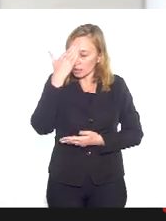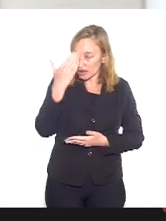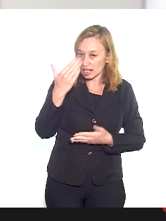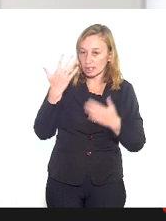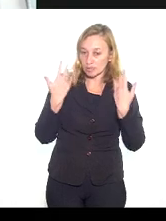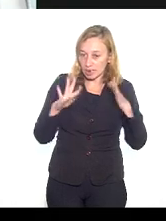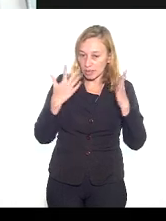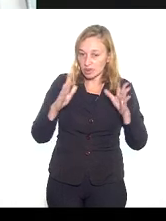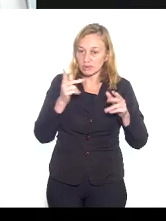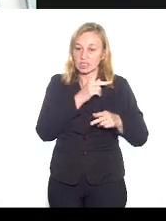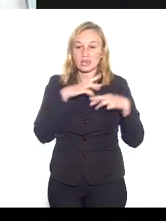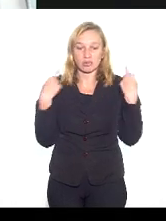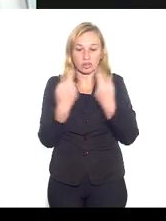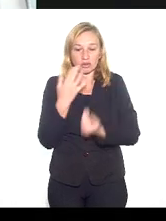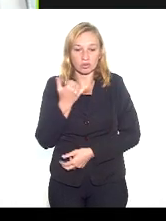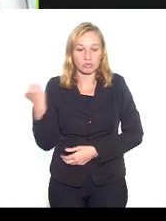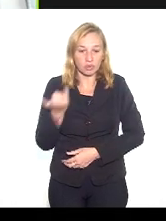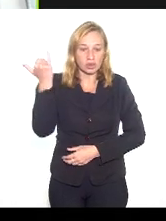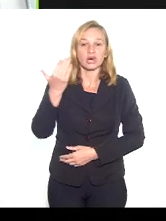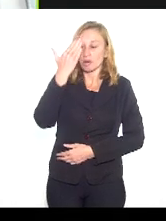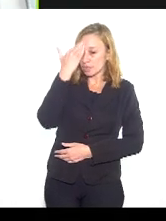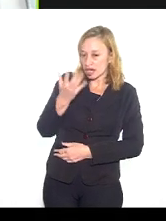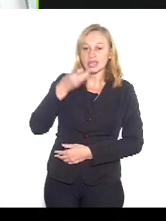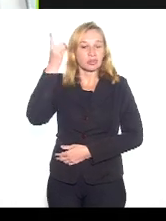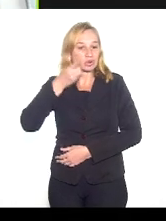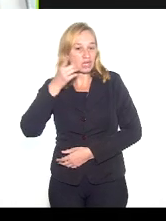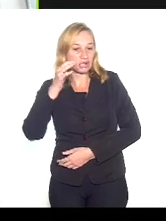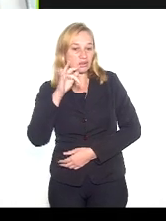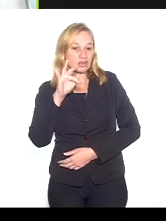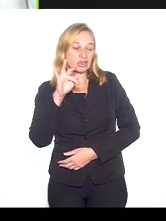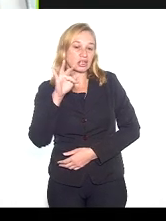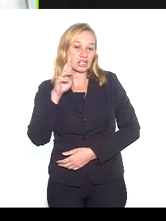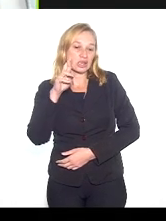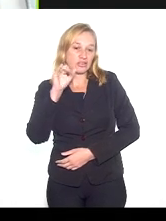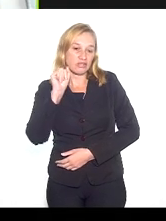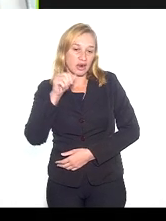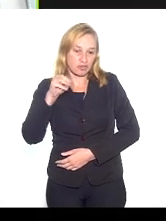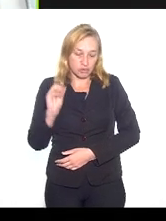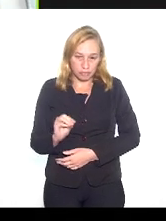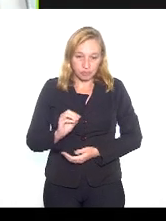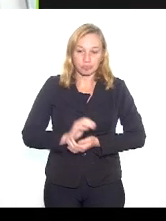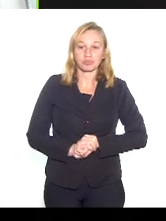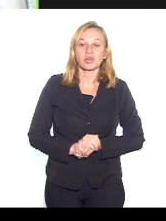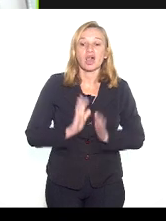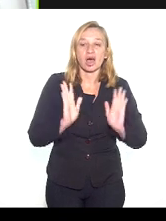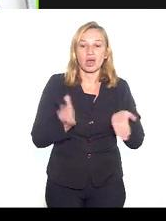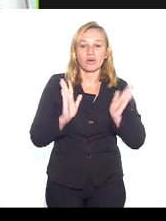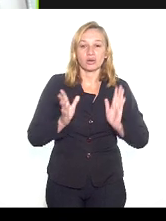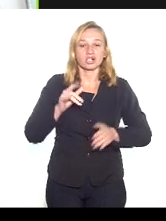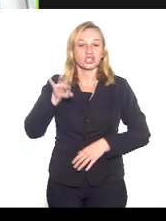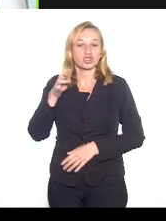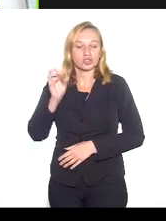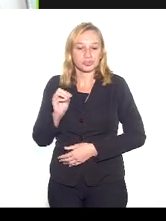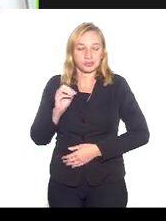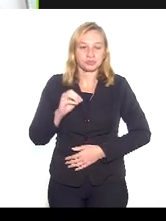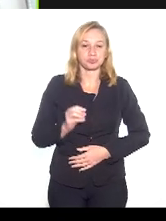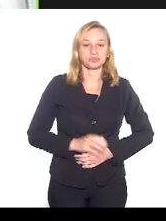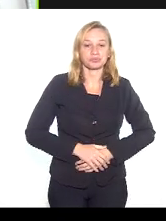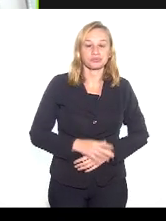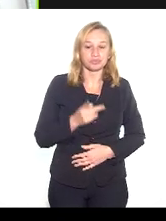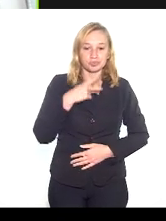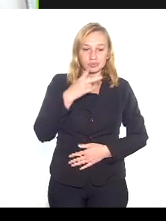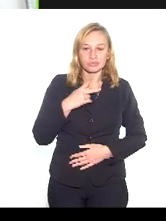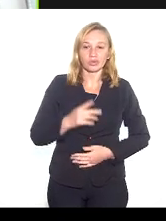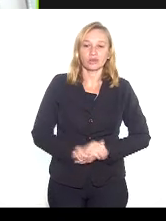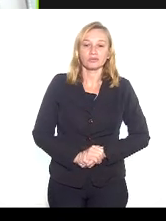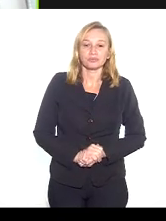importante. Obrigado, deputado Serafini. Passar a palavra para o Cristiano Caldas, que tem, assim como